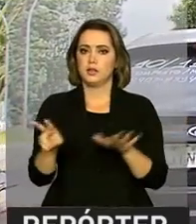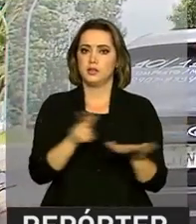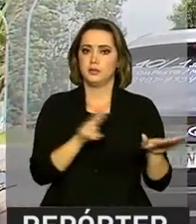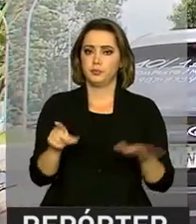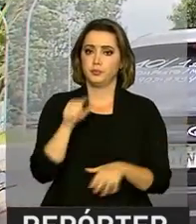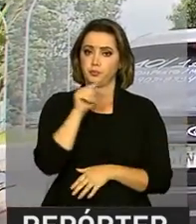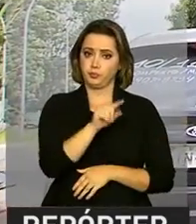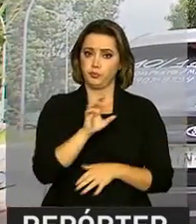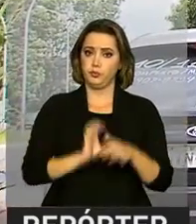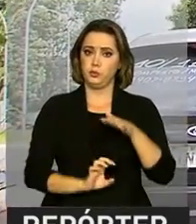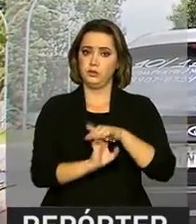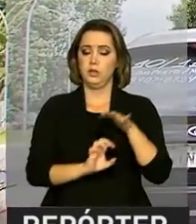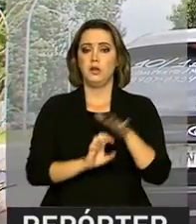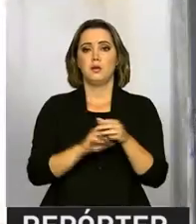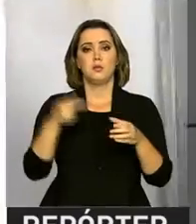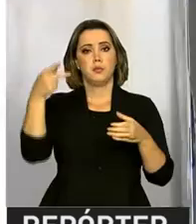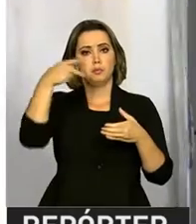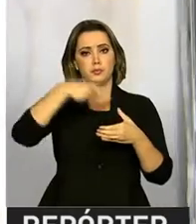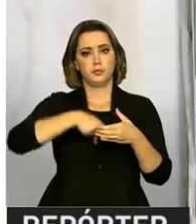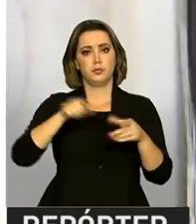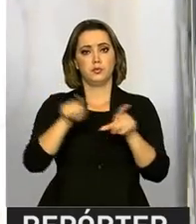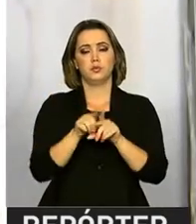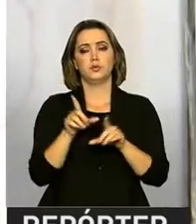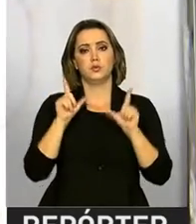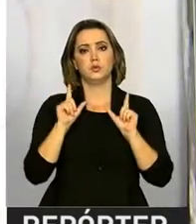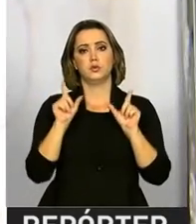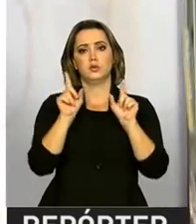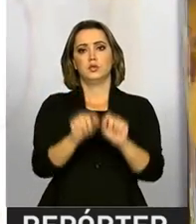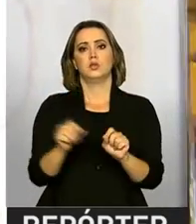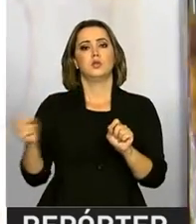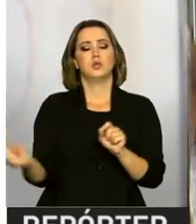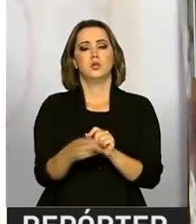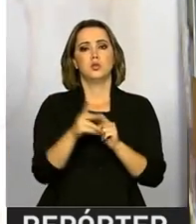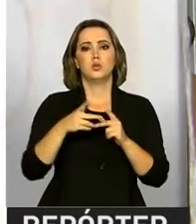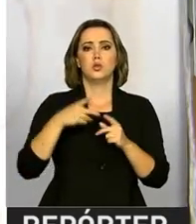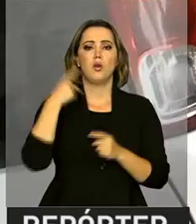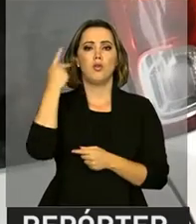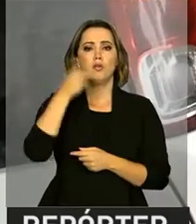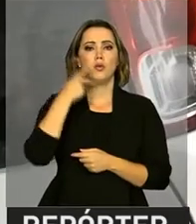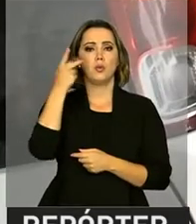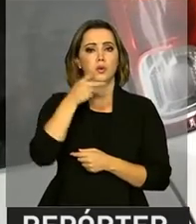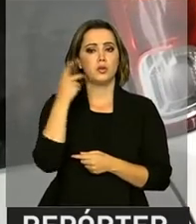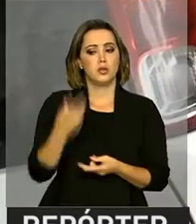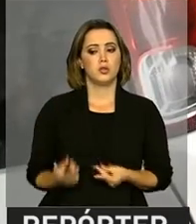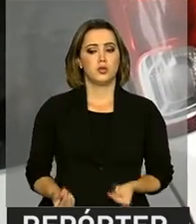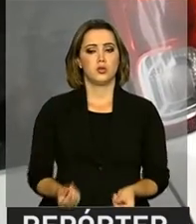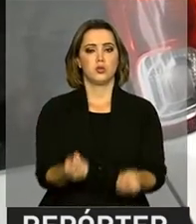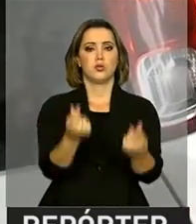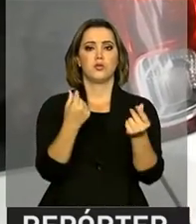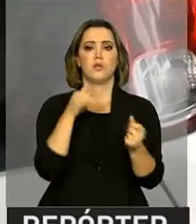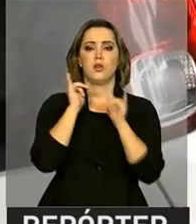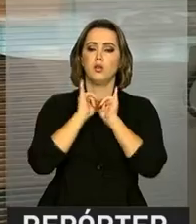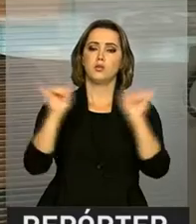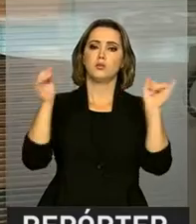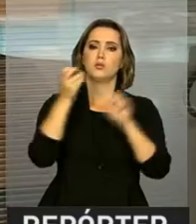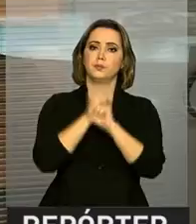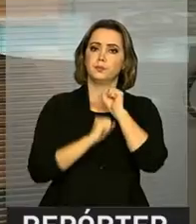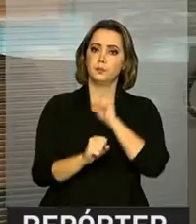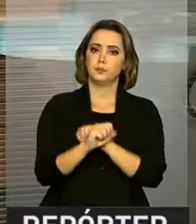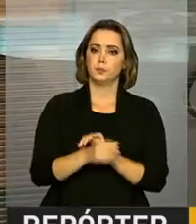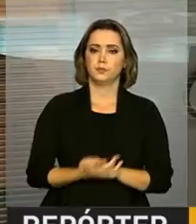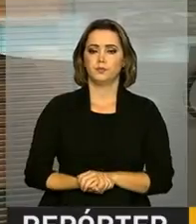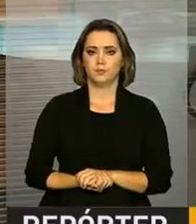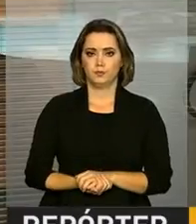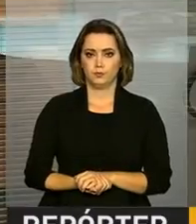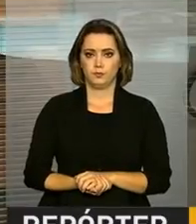marketing da Petrobras, a redução pode estar ligada à nova política de preços da empresa, anunciada no ano passado. Os dois